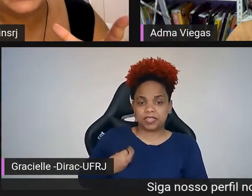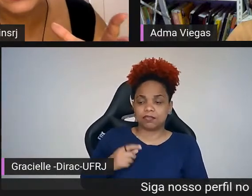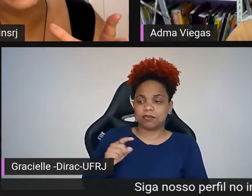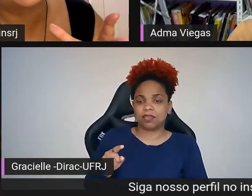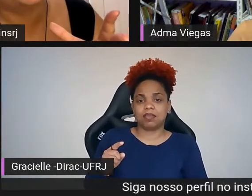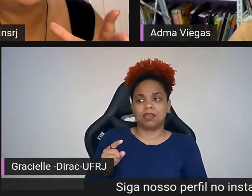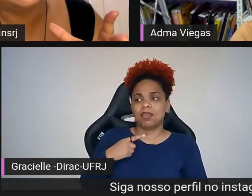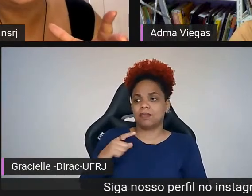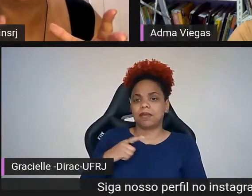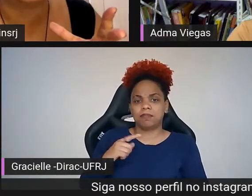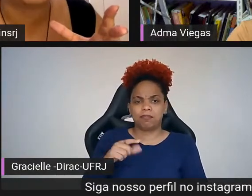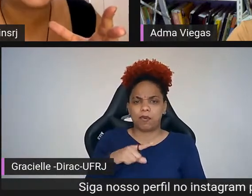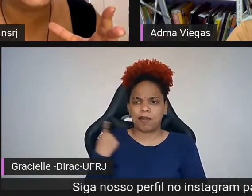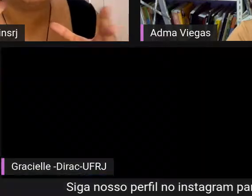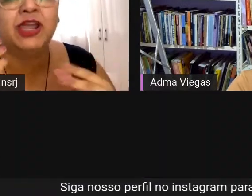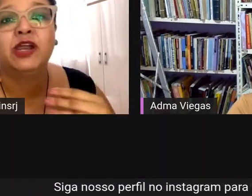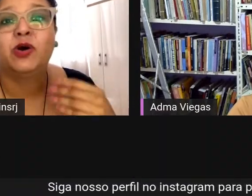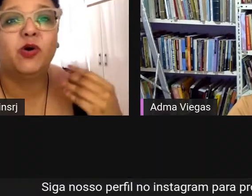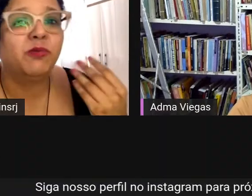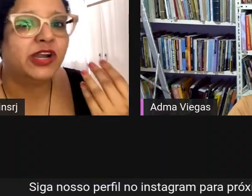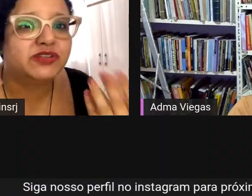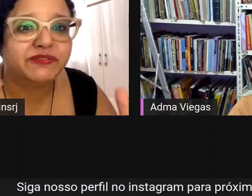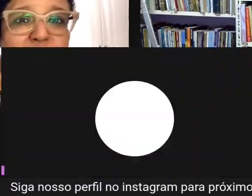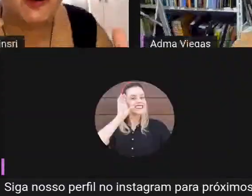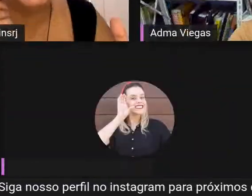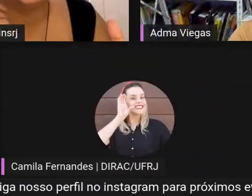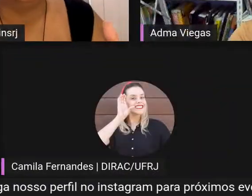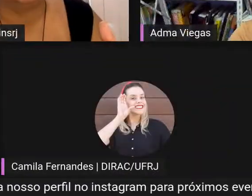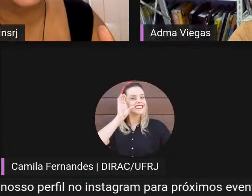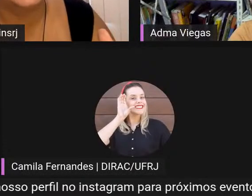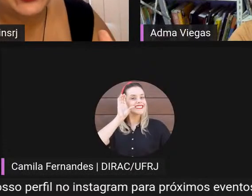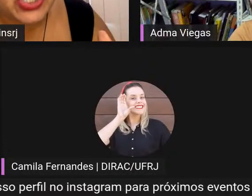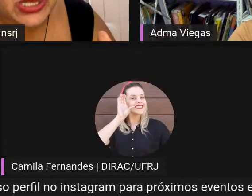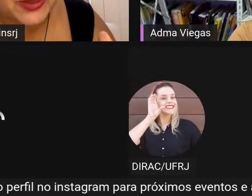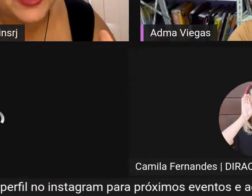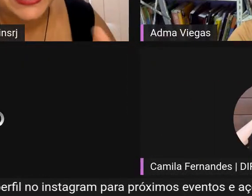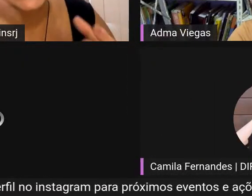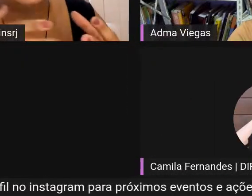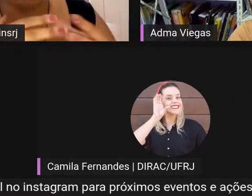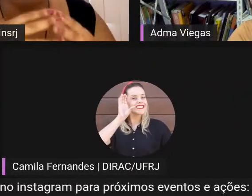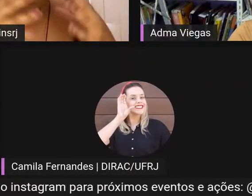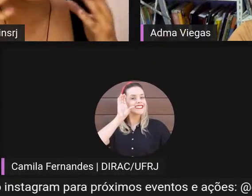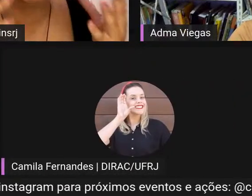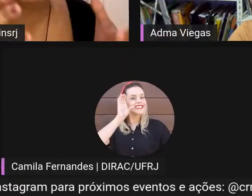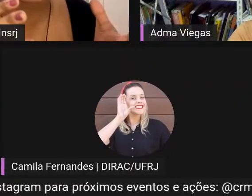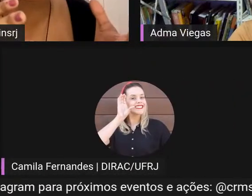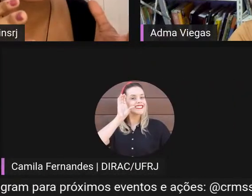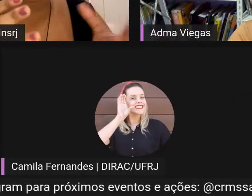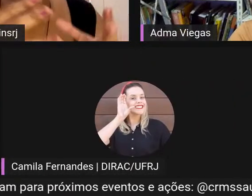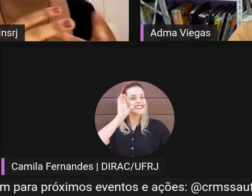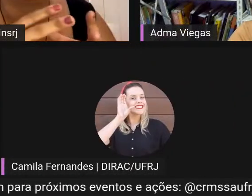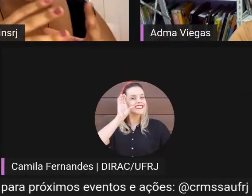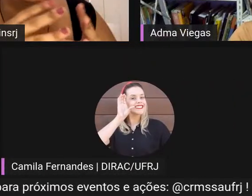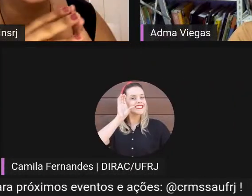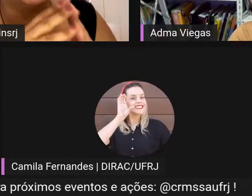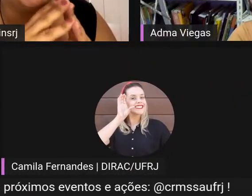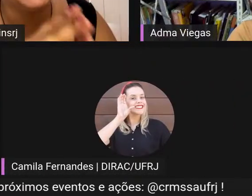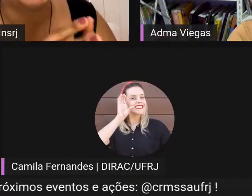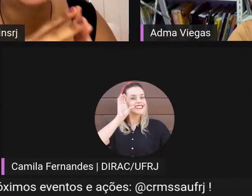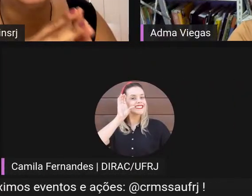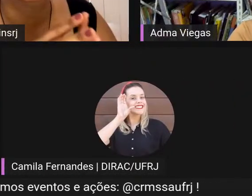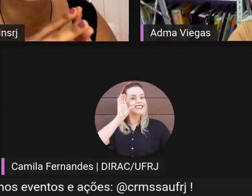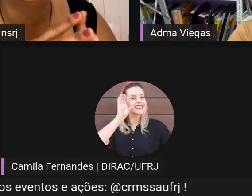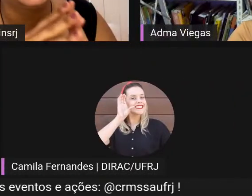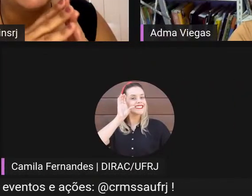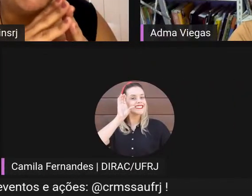uma doença de Covid, ou da varíola, ou morre de fome, ou morre de tiro. Isso a população não aguenta mais. A gente não